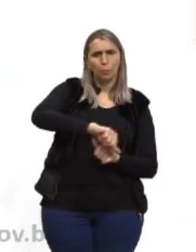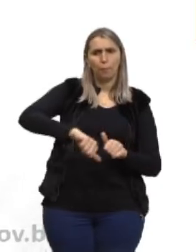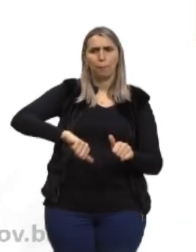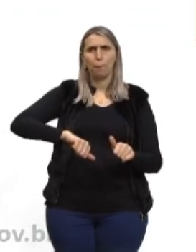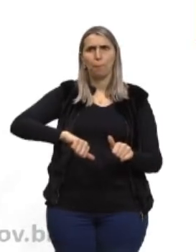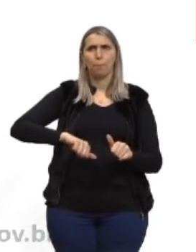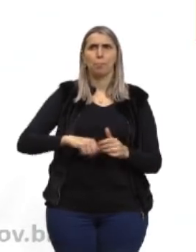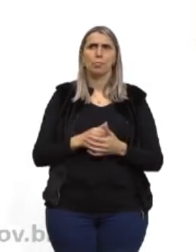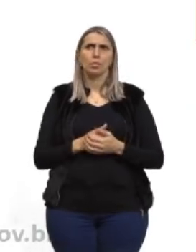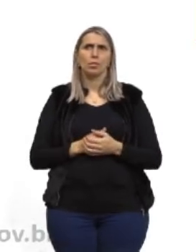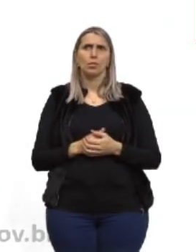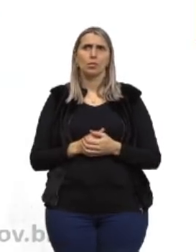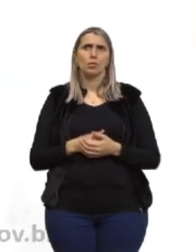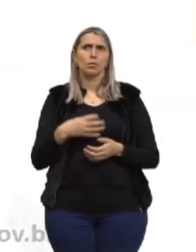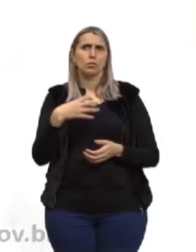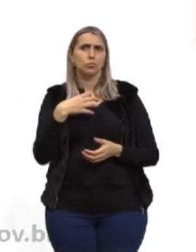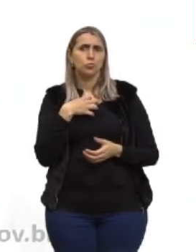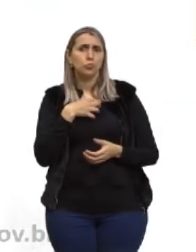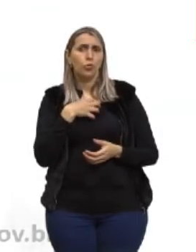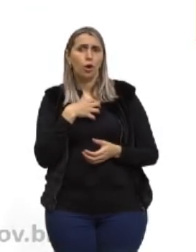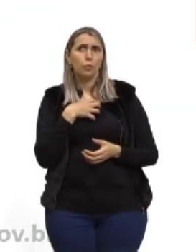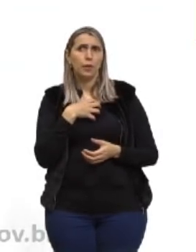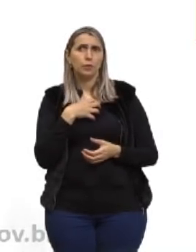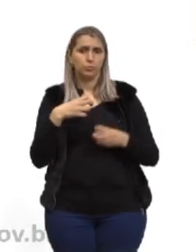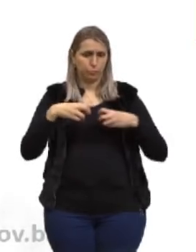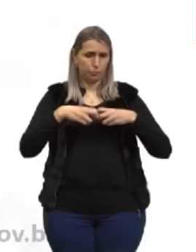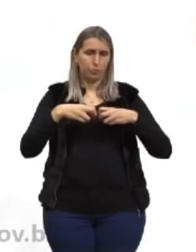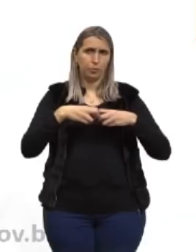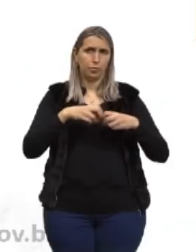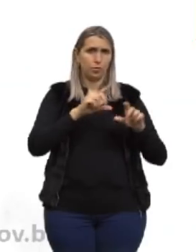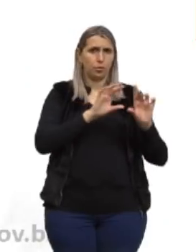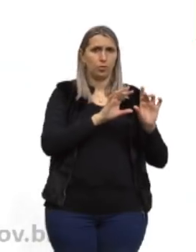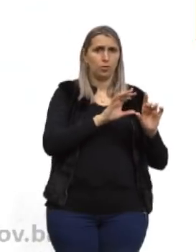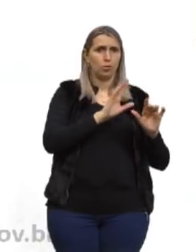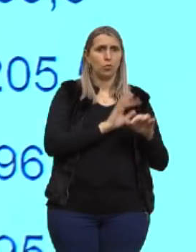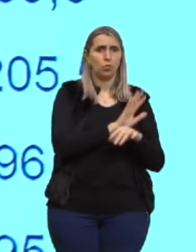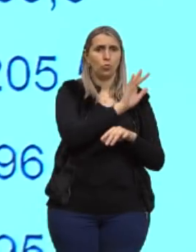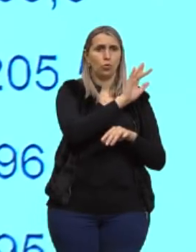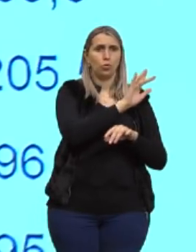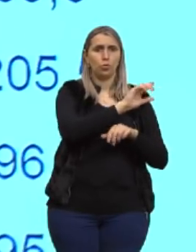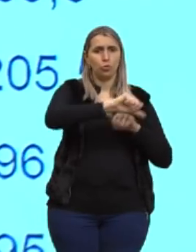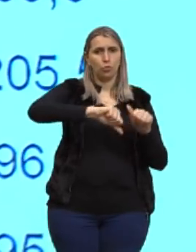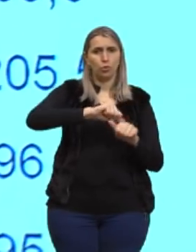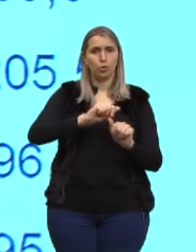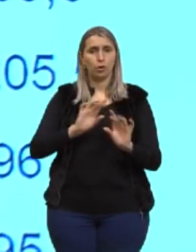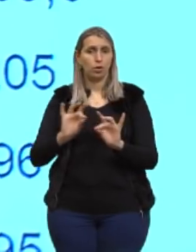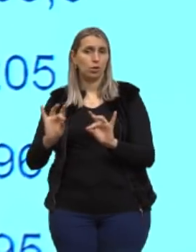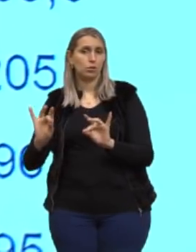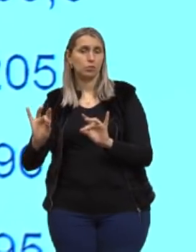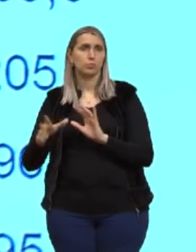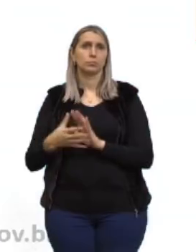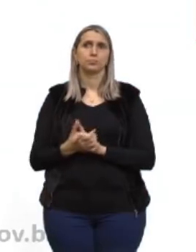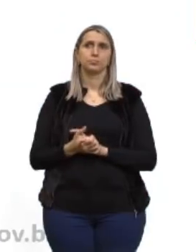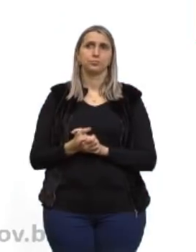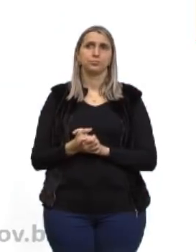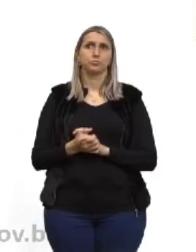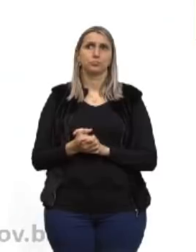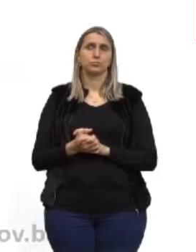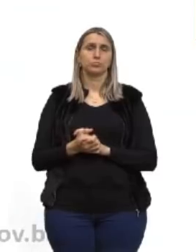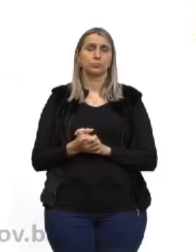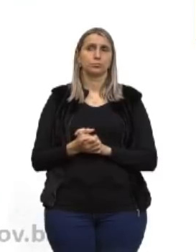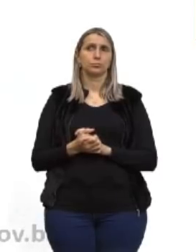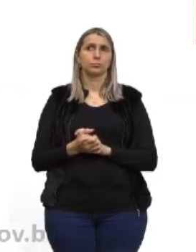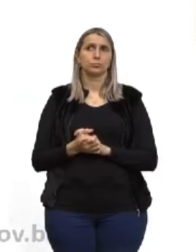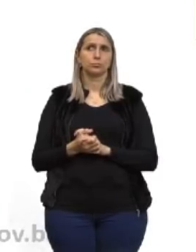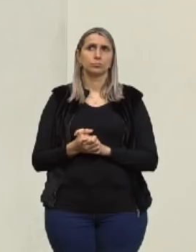né bem estado físico do líquido do gasoso para o líquido então vamos lá eu